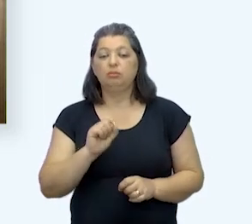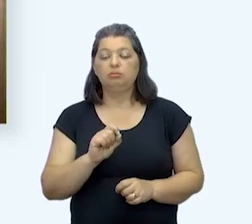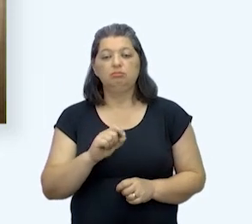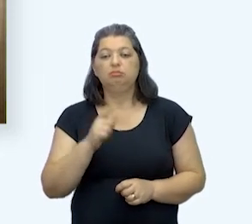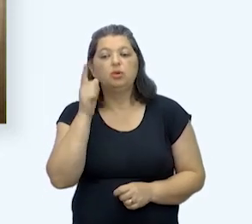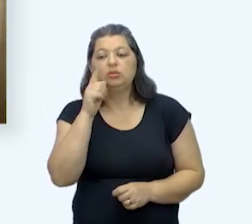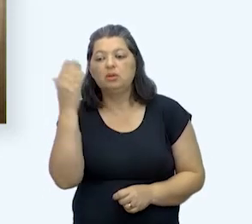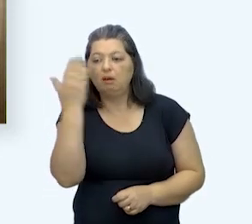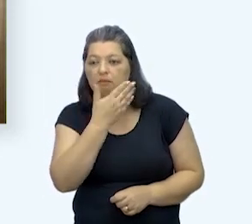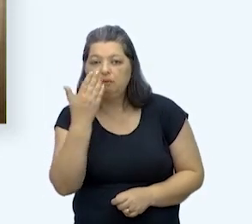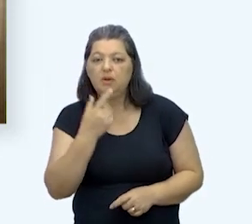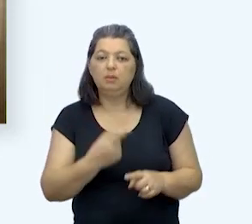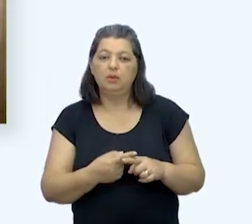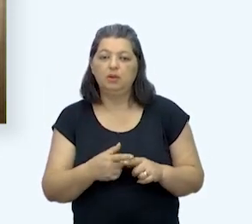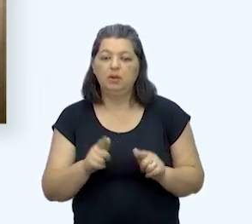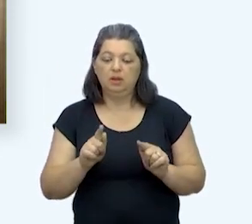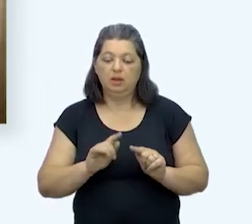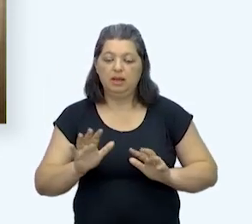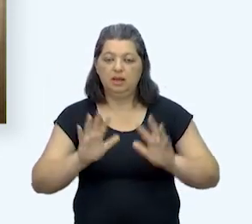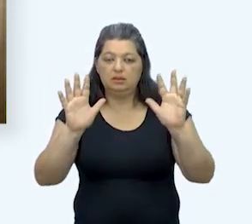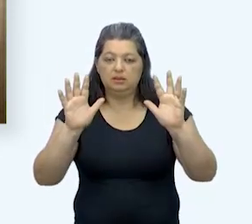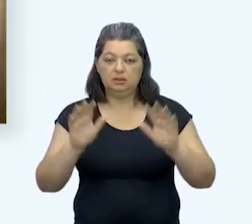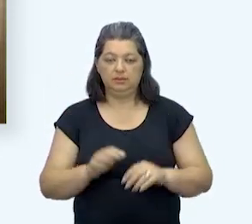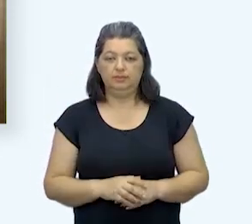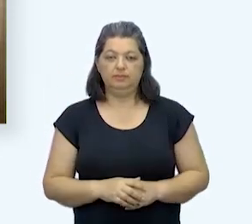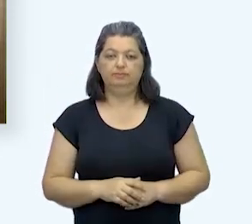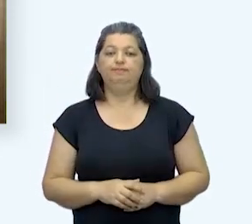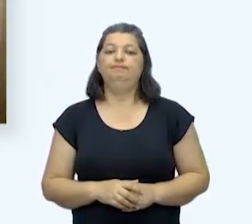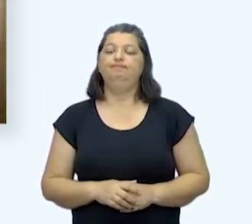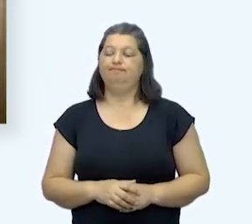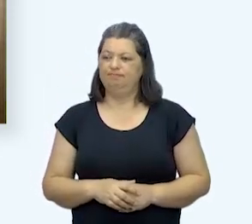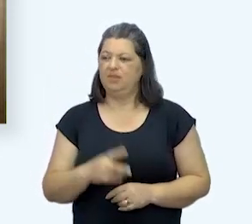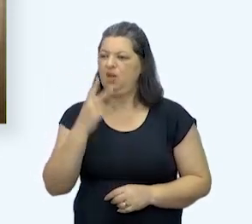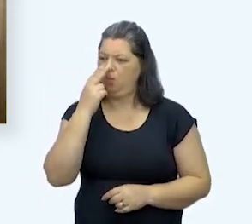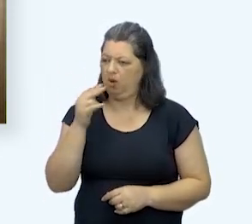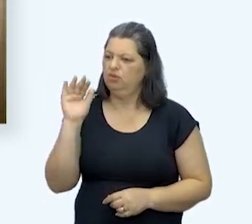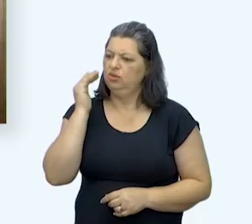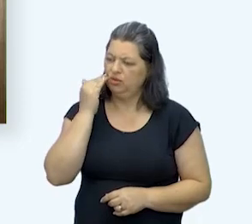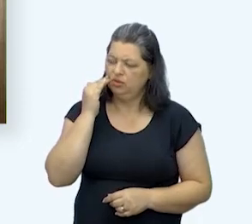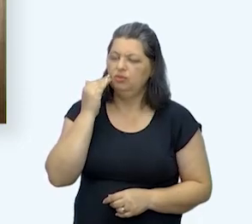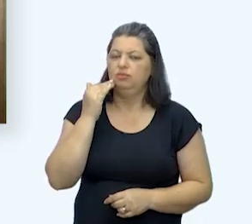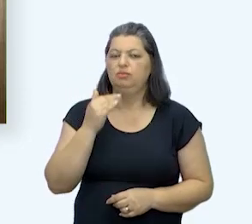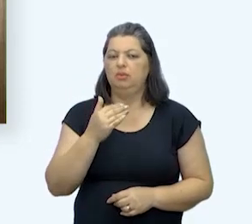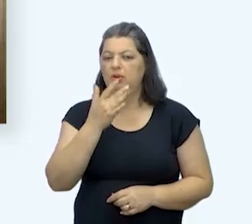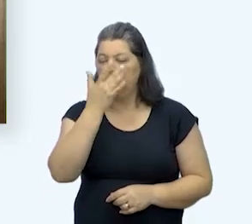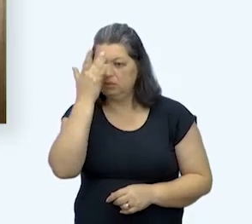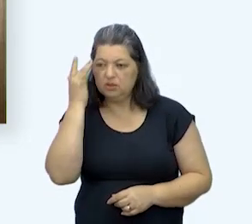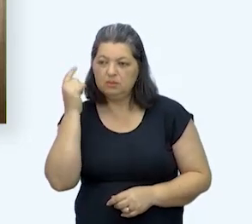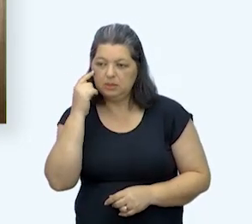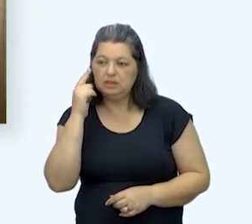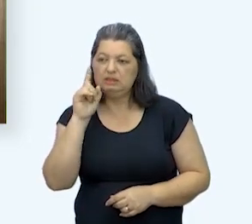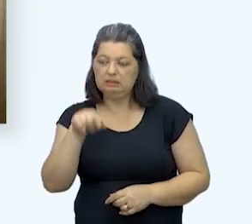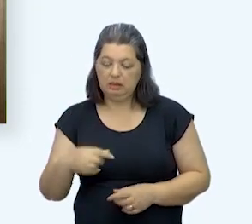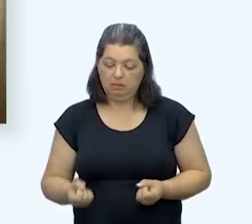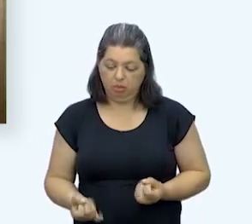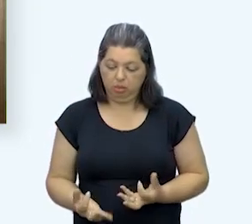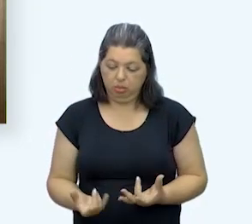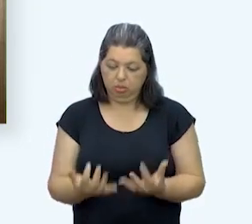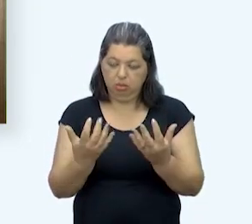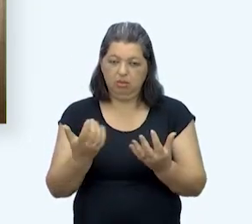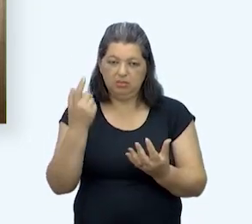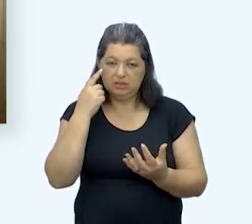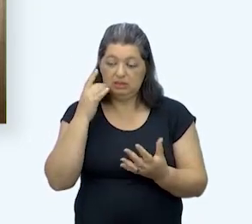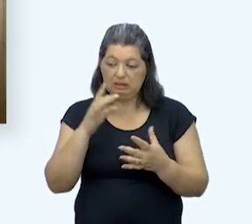vê-los porque eles são gases. Eu acho que eu entendi. Muita gente pensa que queimando lixo está se vendo livre